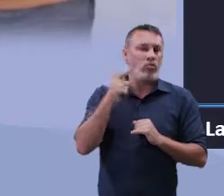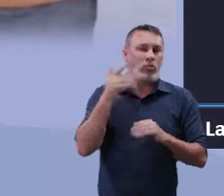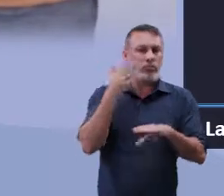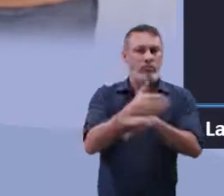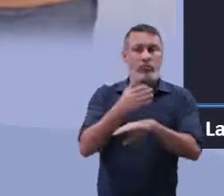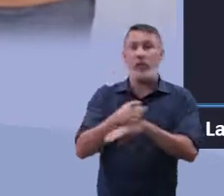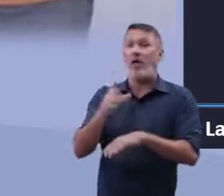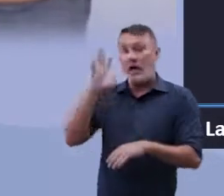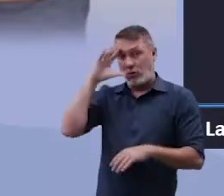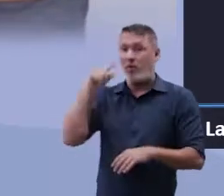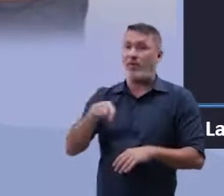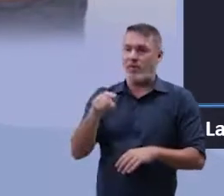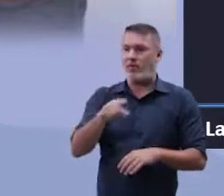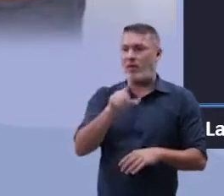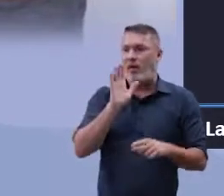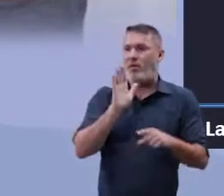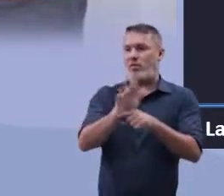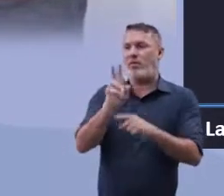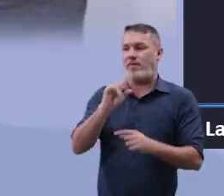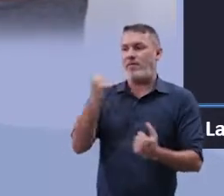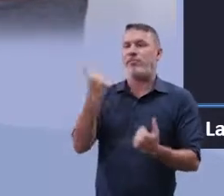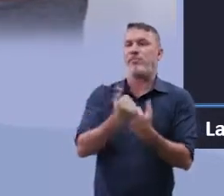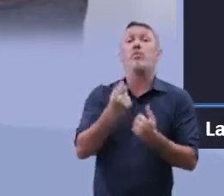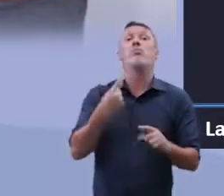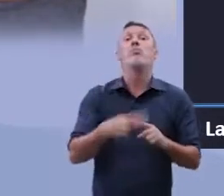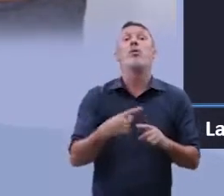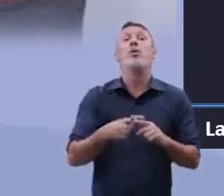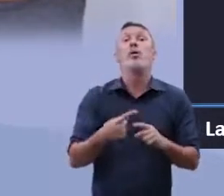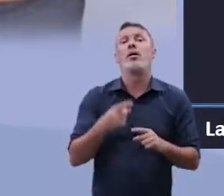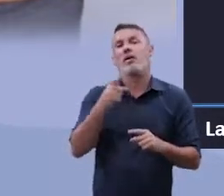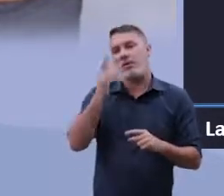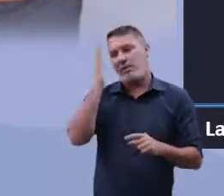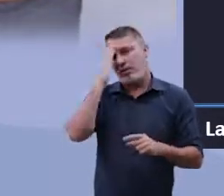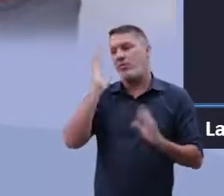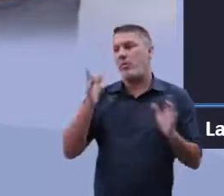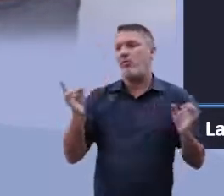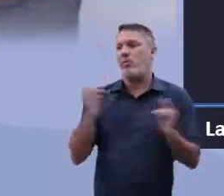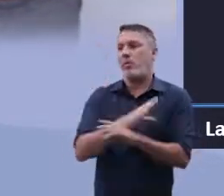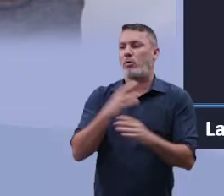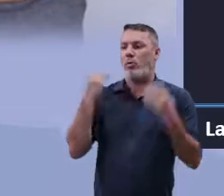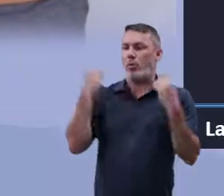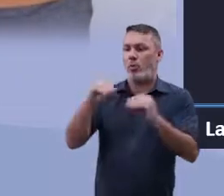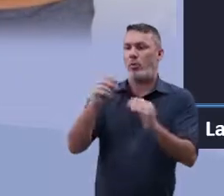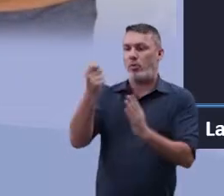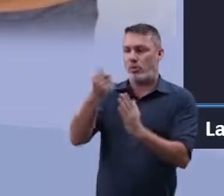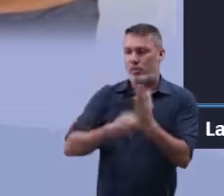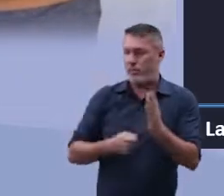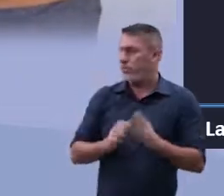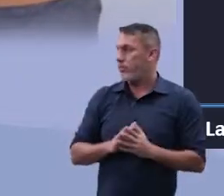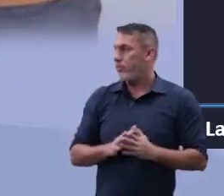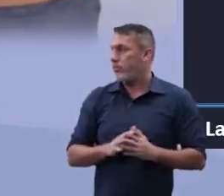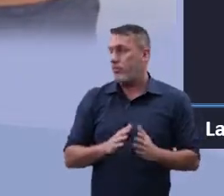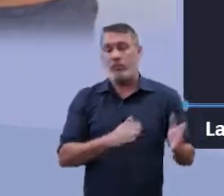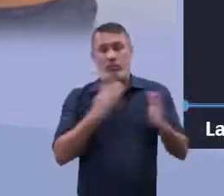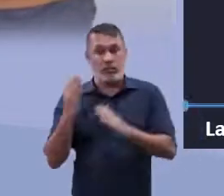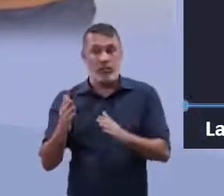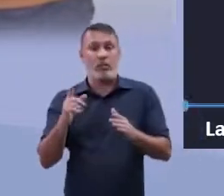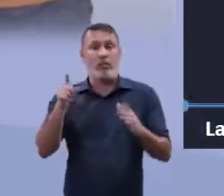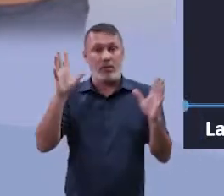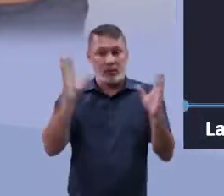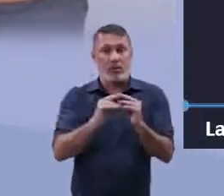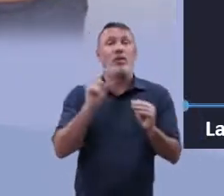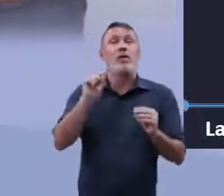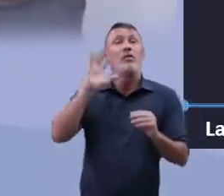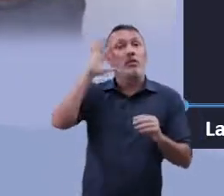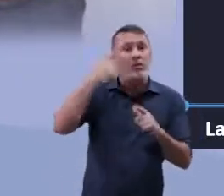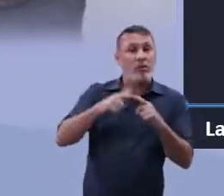Esses aí que você vai ter que resolver o problema. O porquê, você já sabe, já jogaram na redação. Então, quando eu falo que são esses que você tem que resolver o